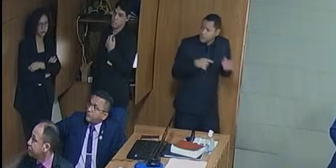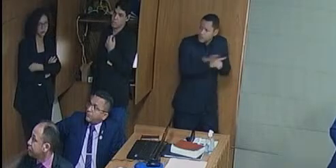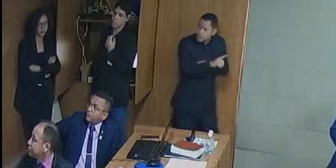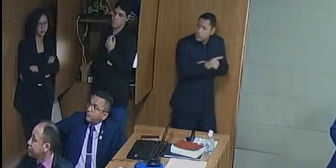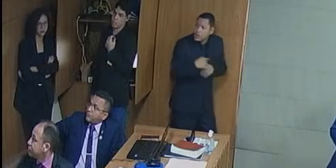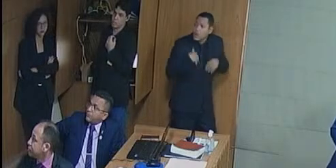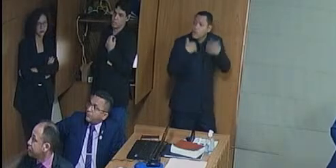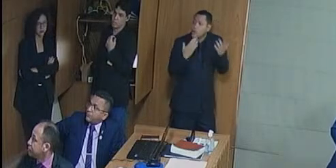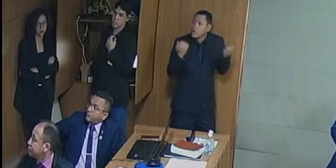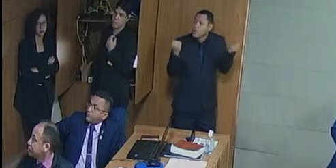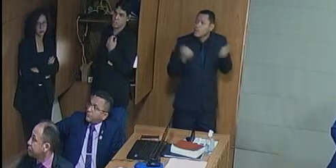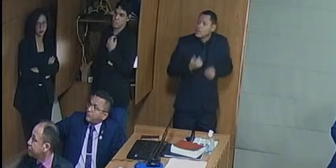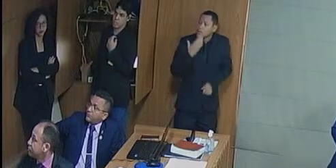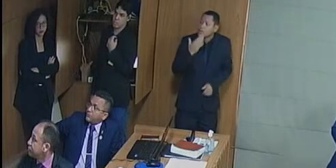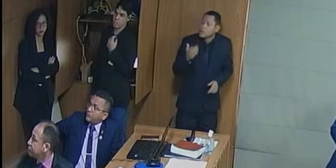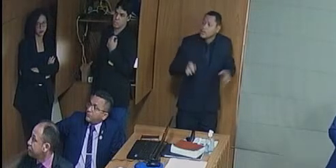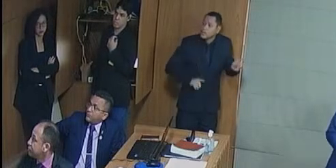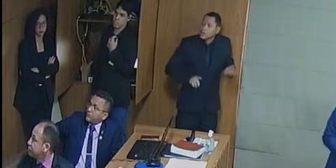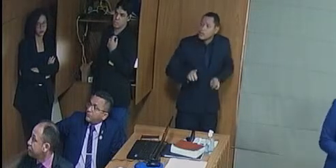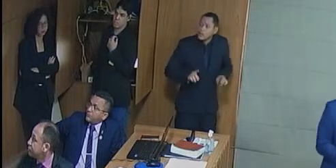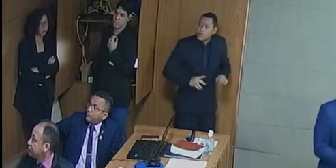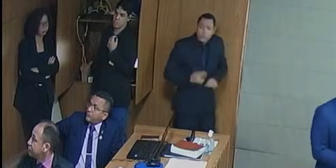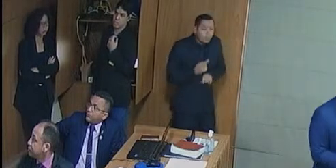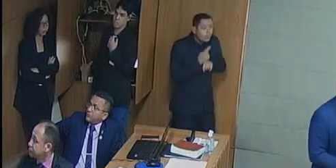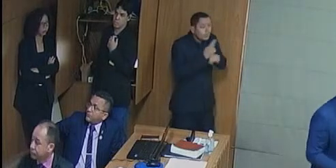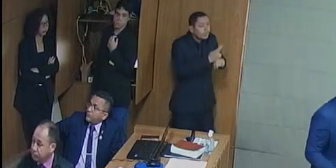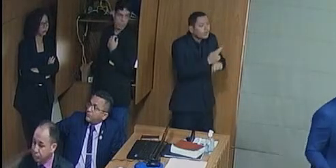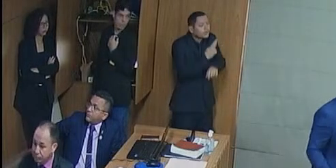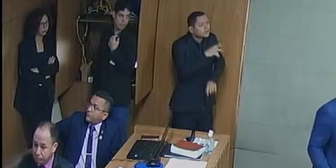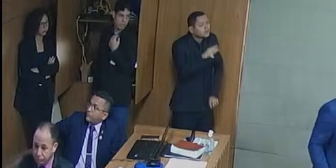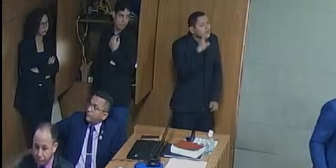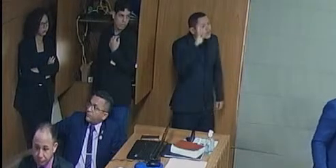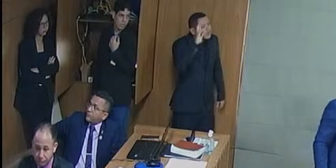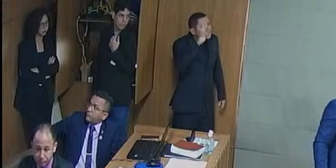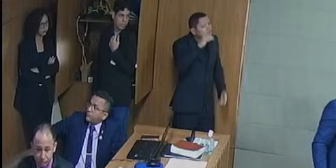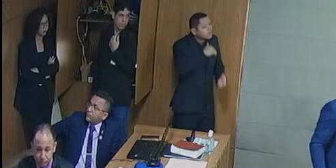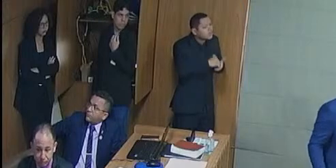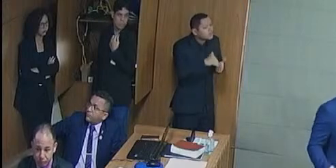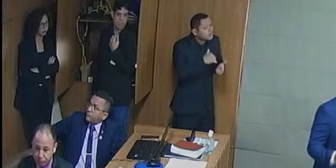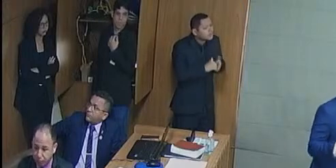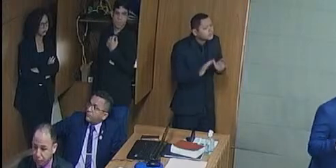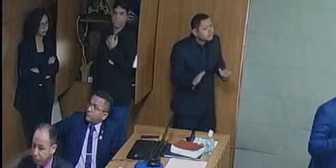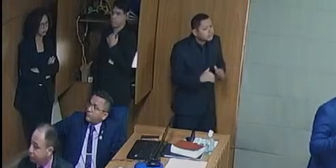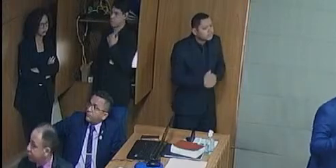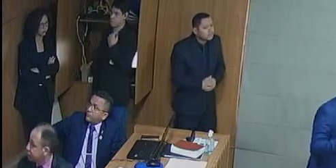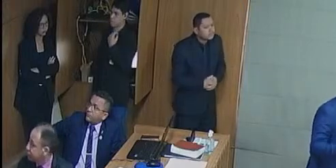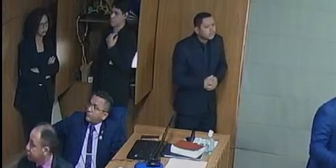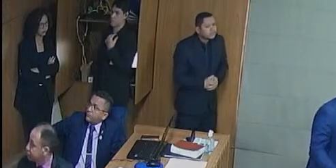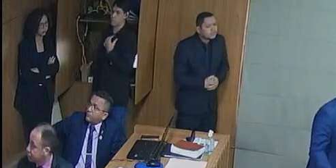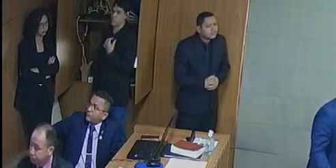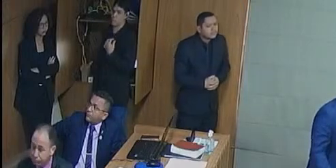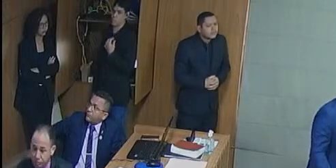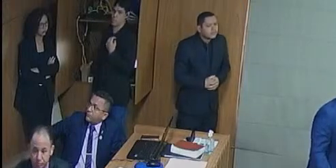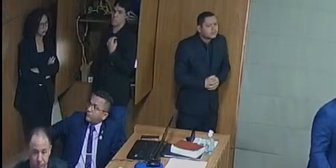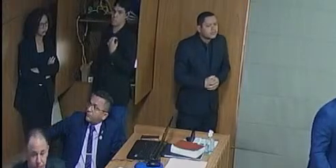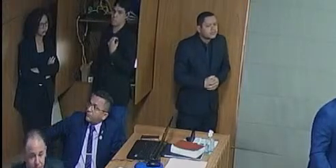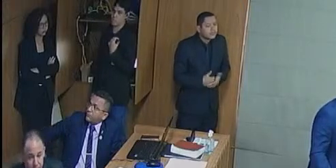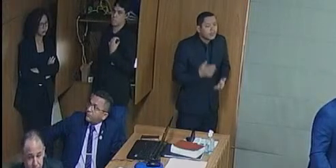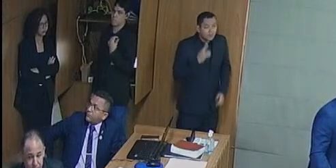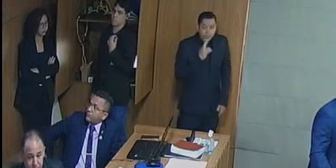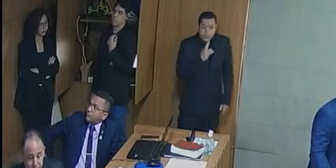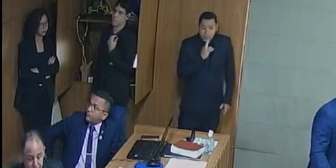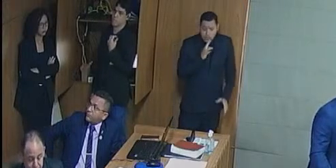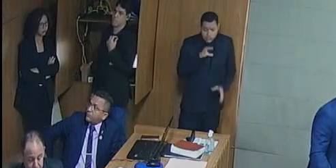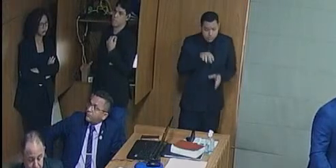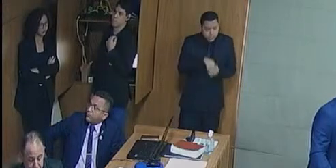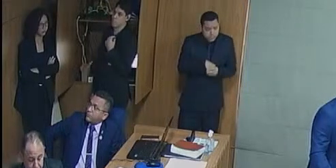quando posso pedir para meu primo lhe procurar a Sua chefa de gabinete ocorre que no restaurante